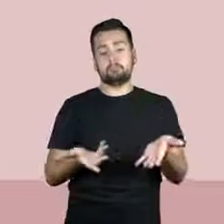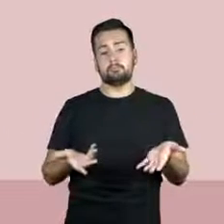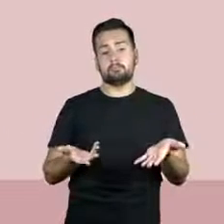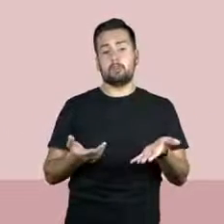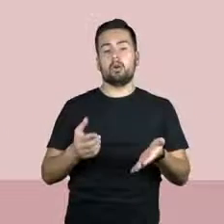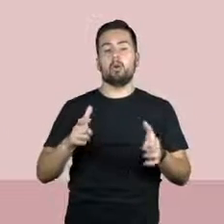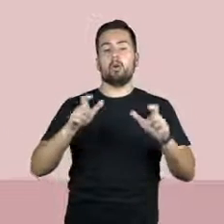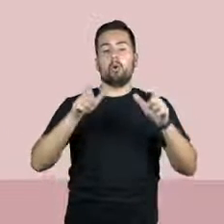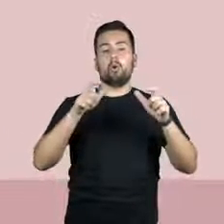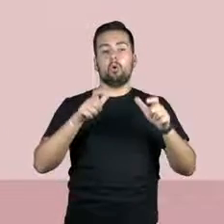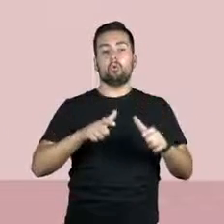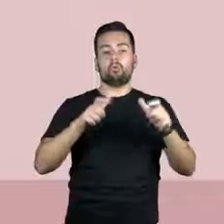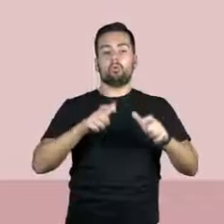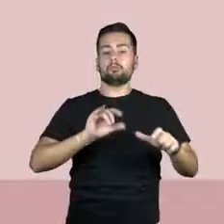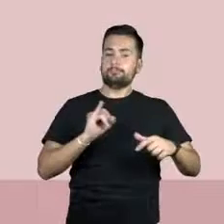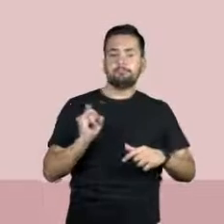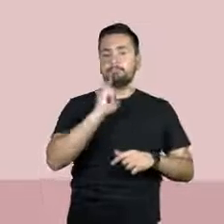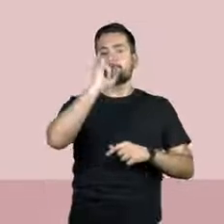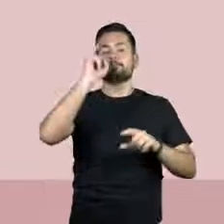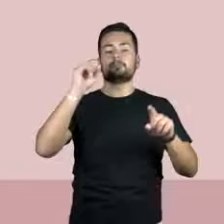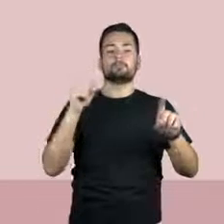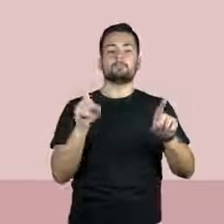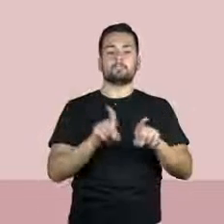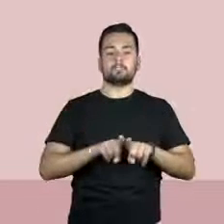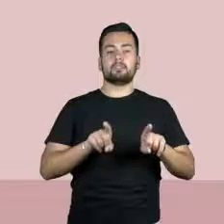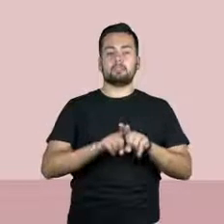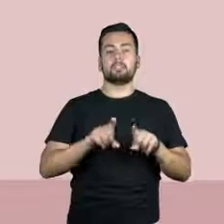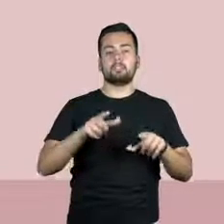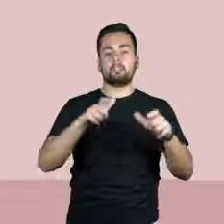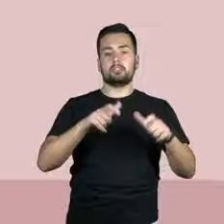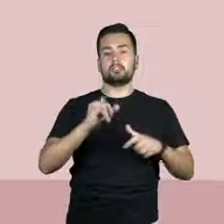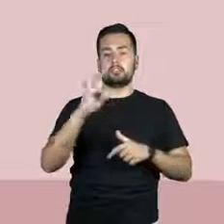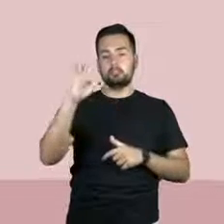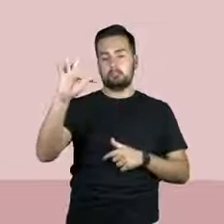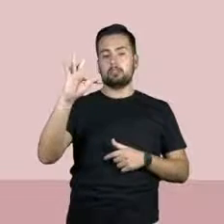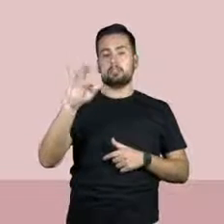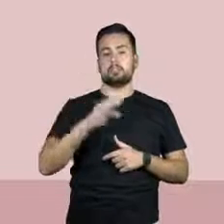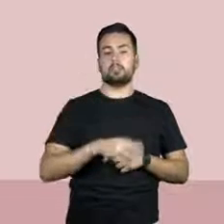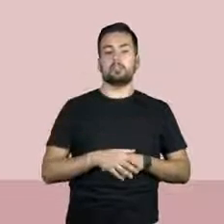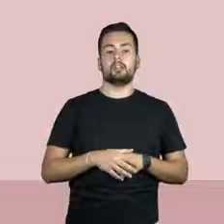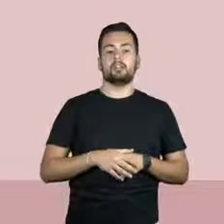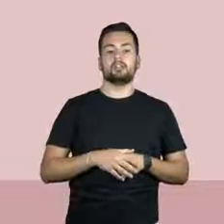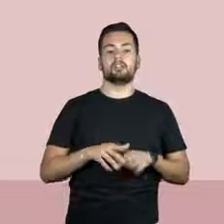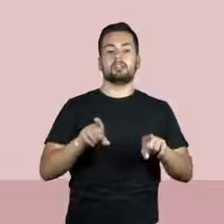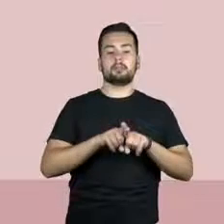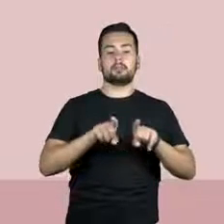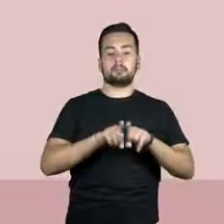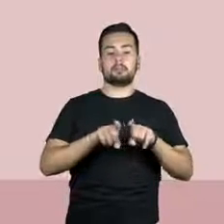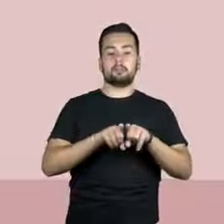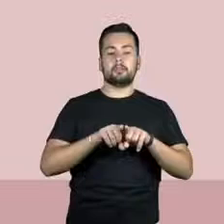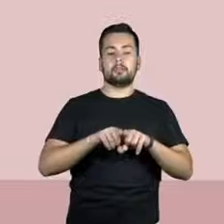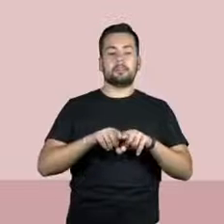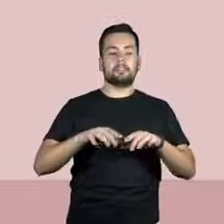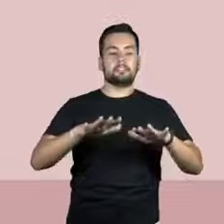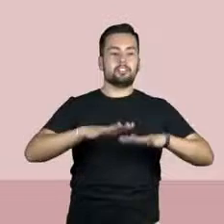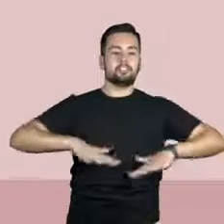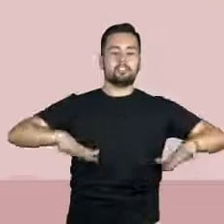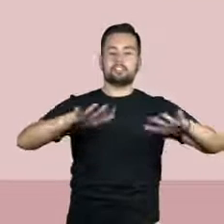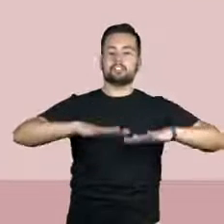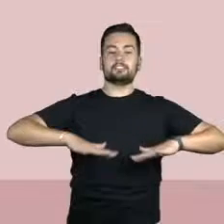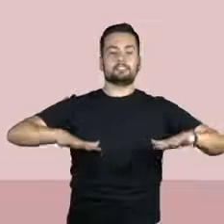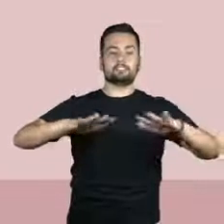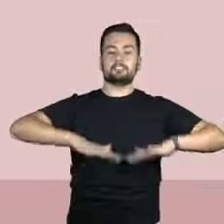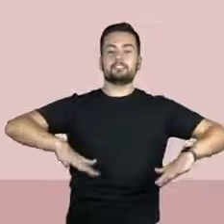muito importante desses taludes é a formação geológica que as compõe, tá? Isso, na